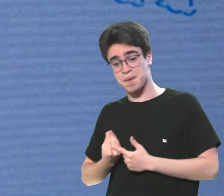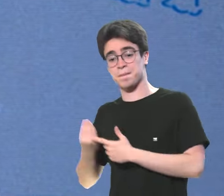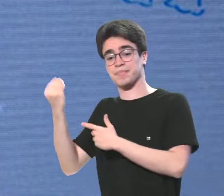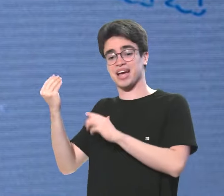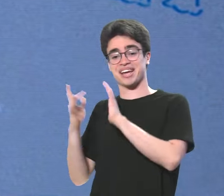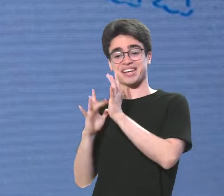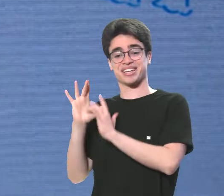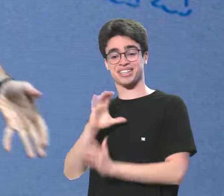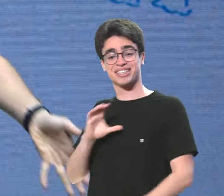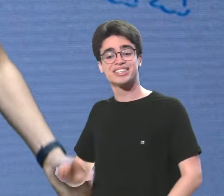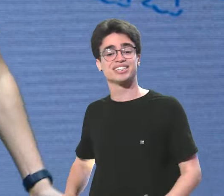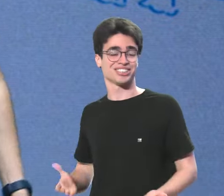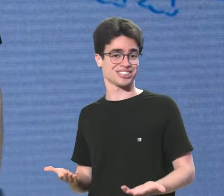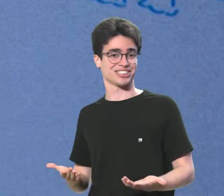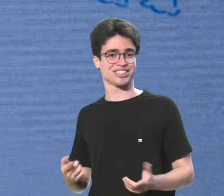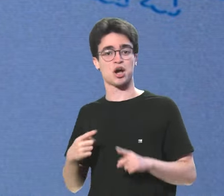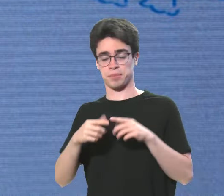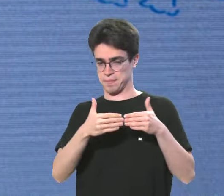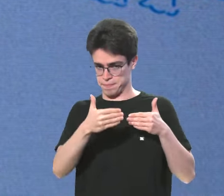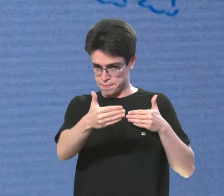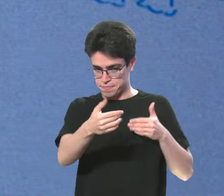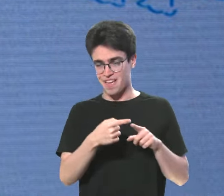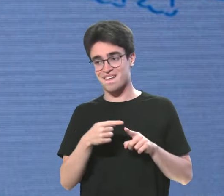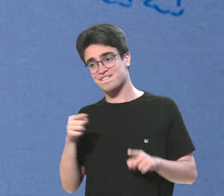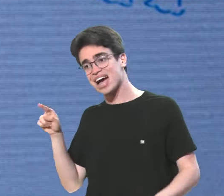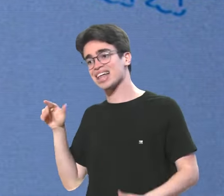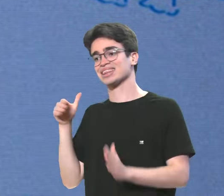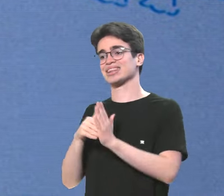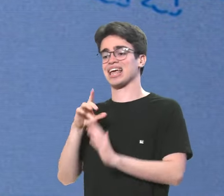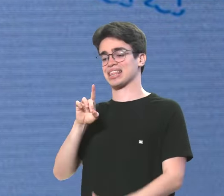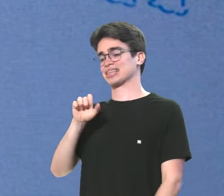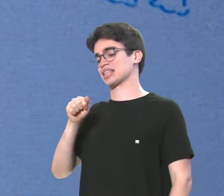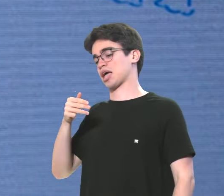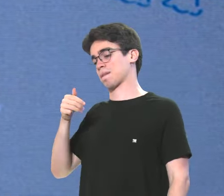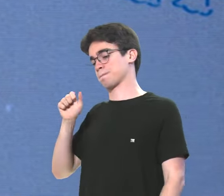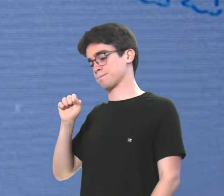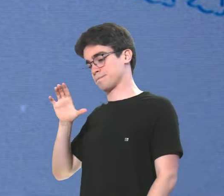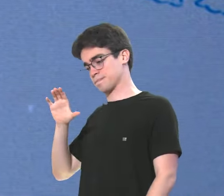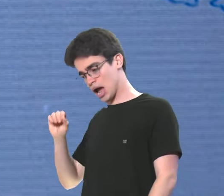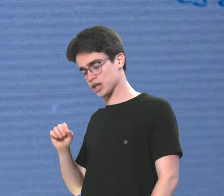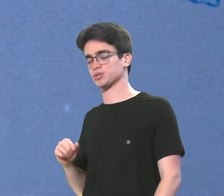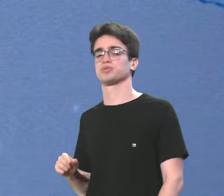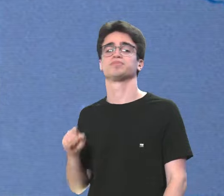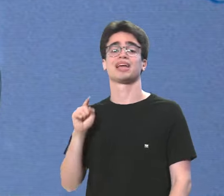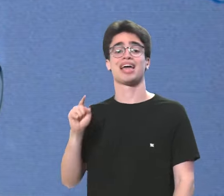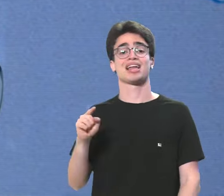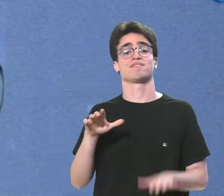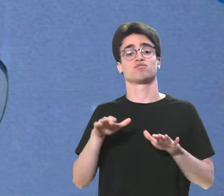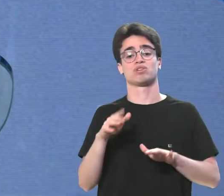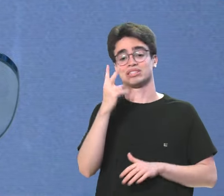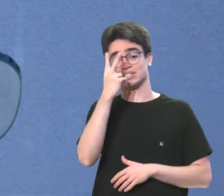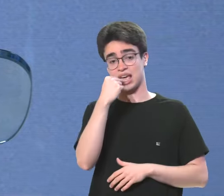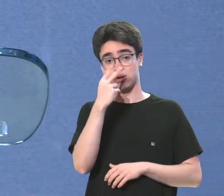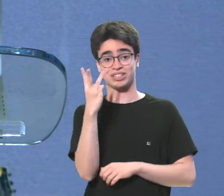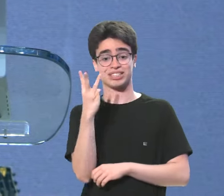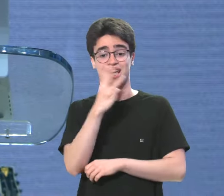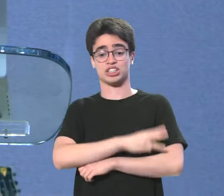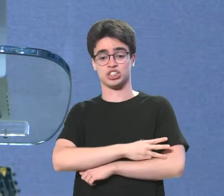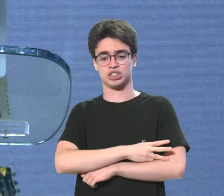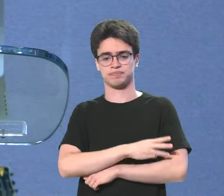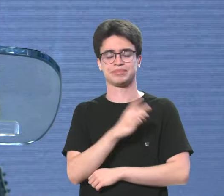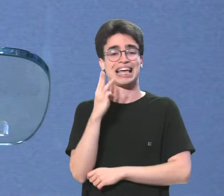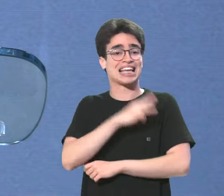1:21 dali Saulo segue para damasco e ele ficou cego durante três dias durante esses três